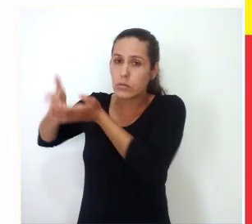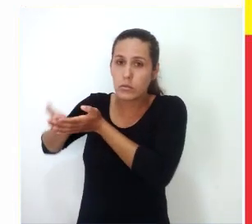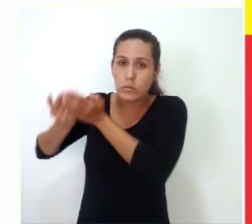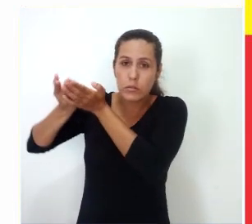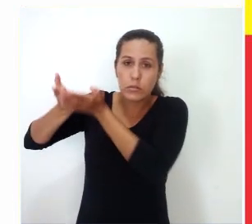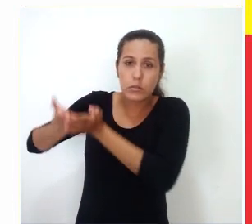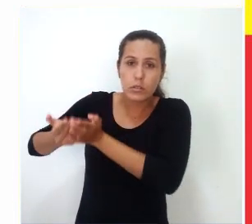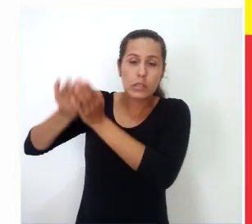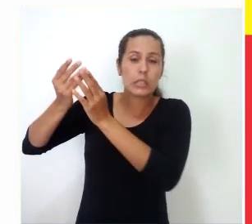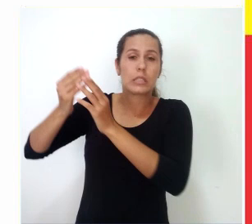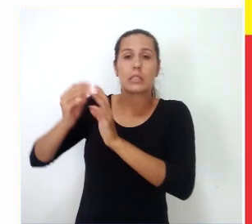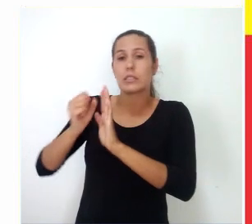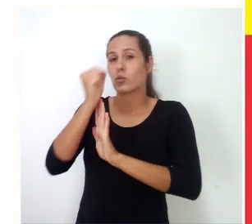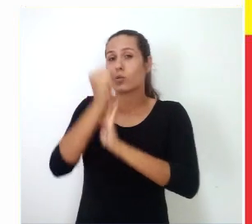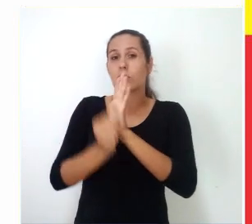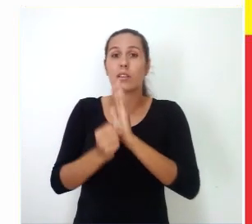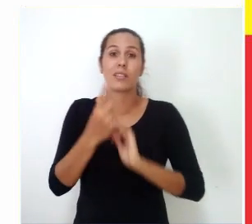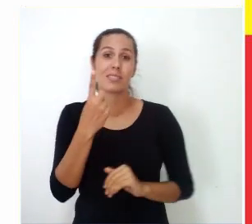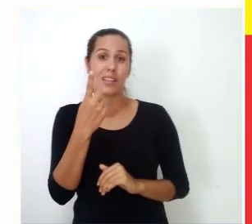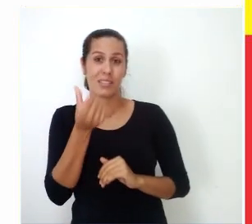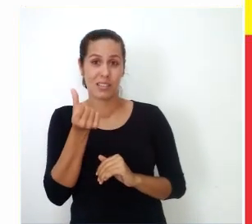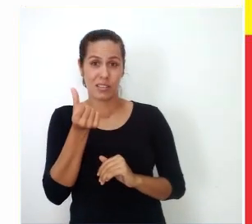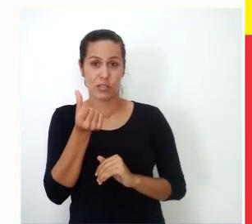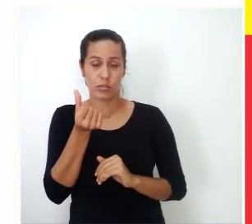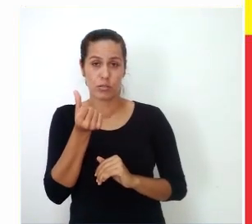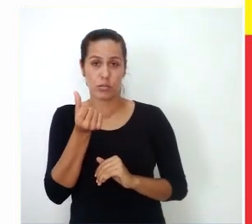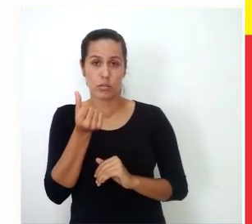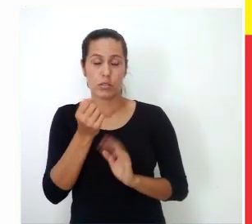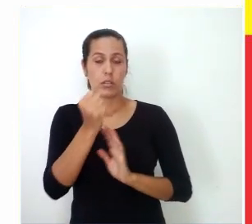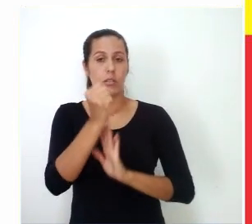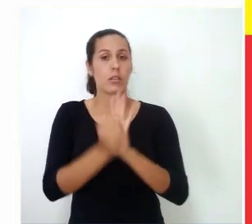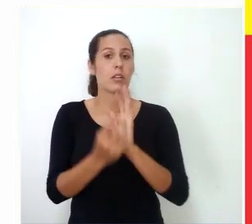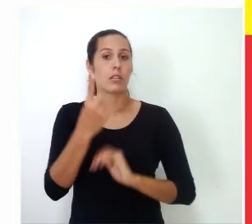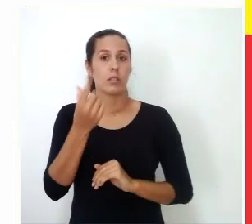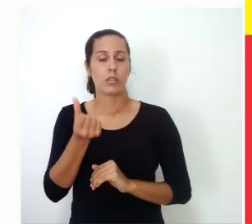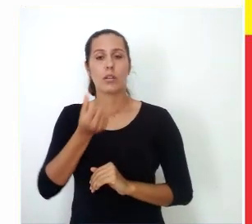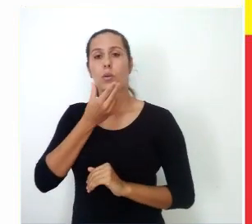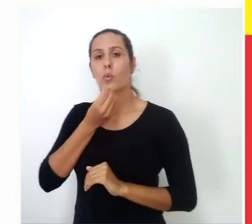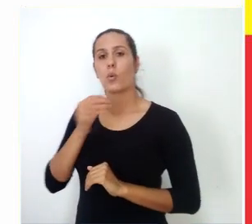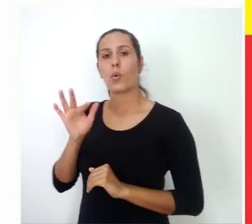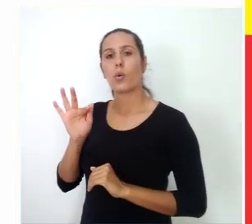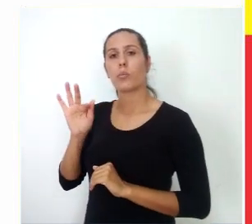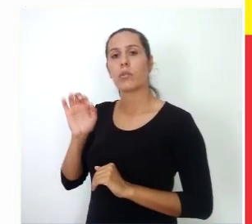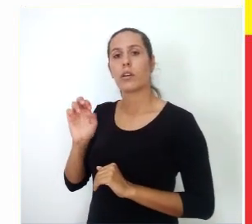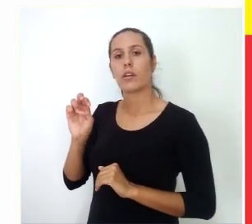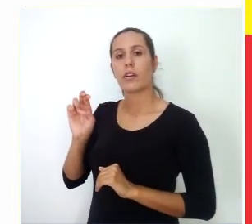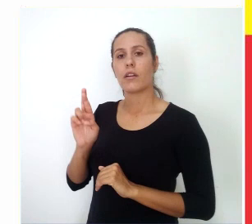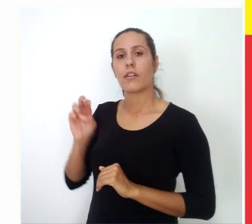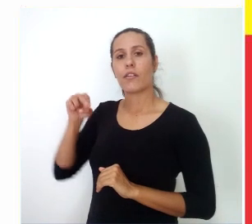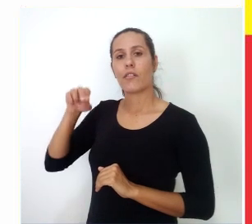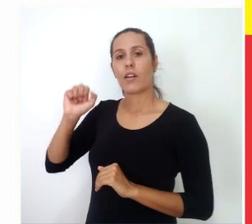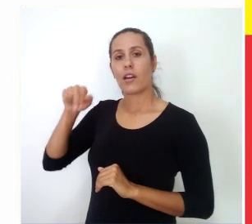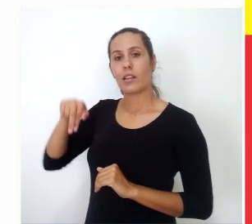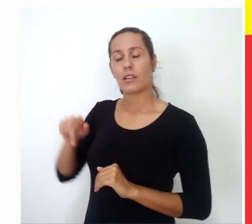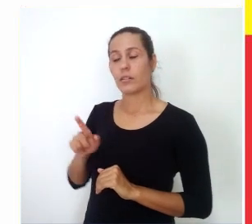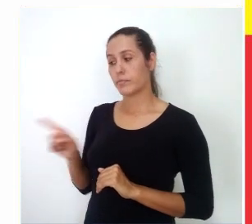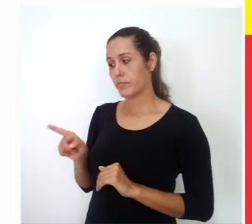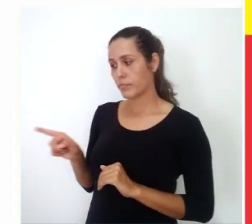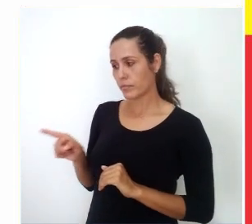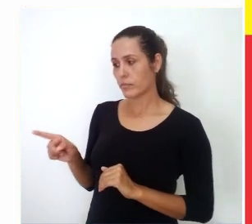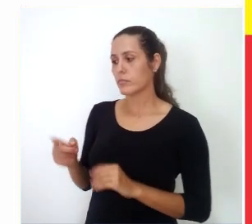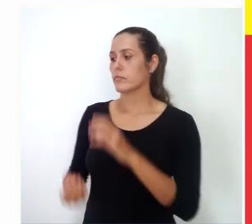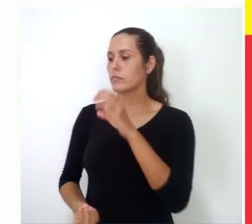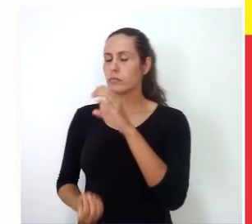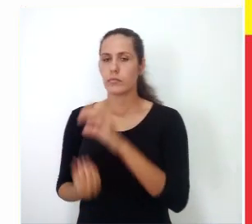gente. Século XVI, Fernão Magalhães executou a